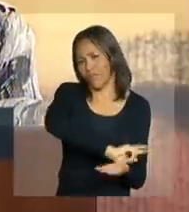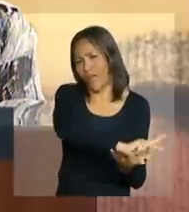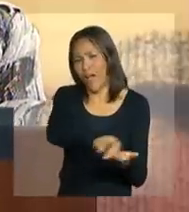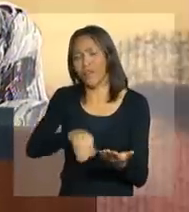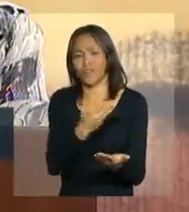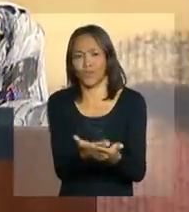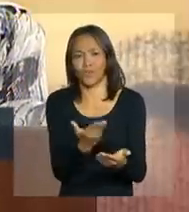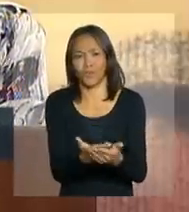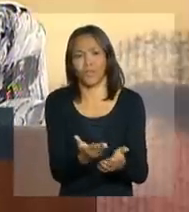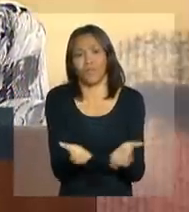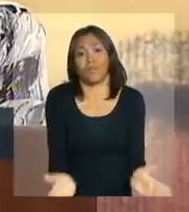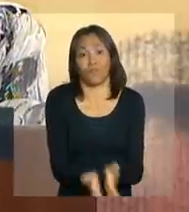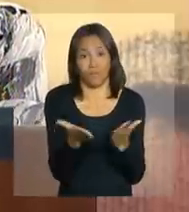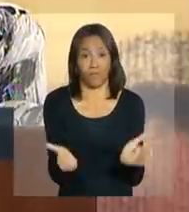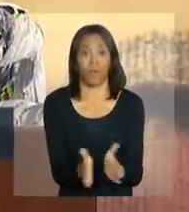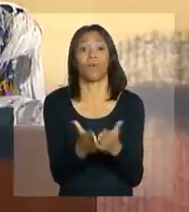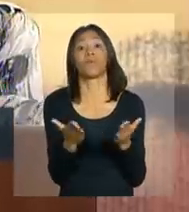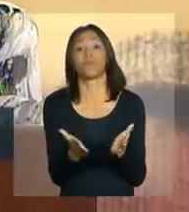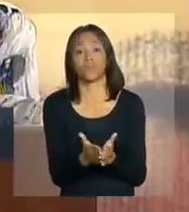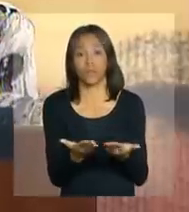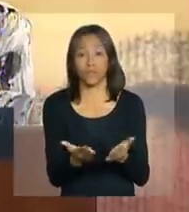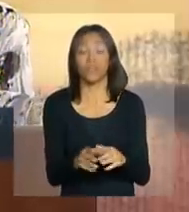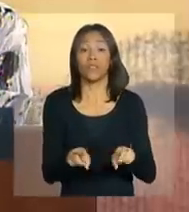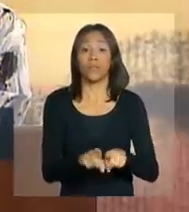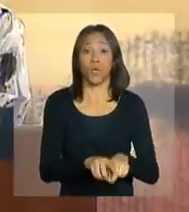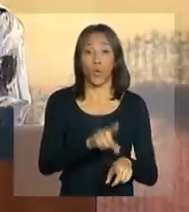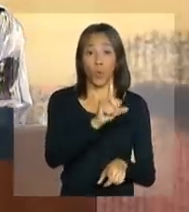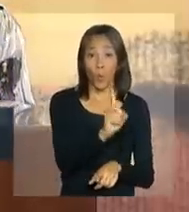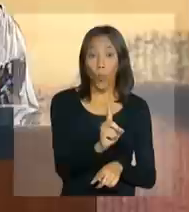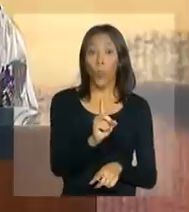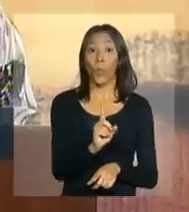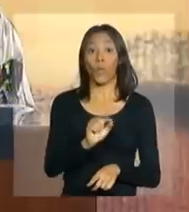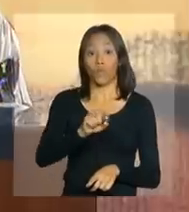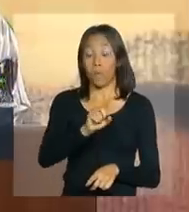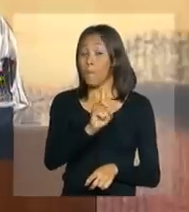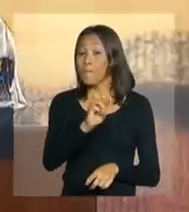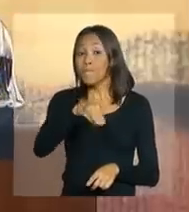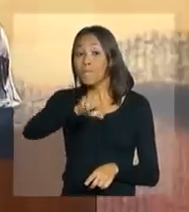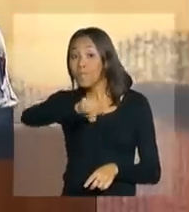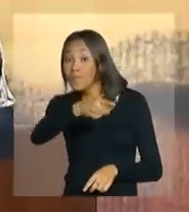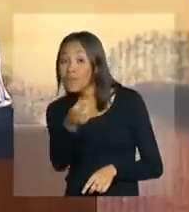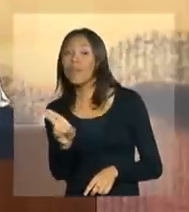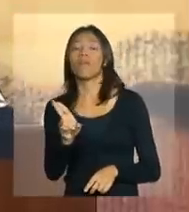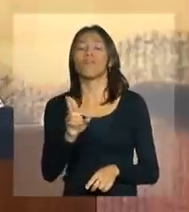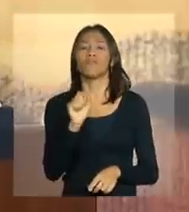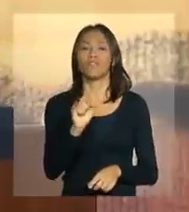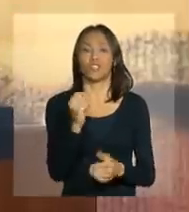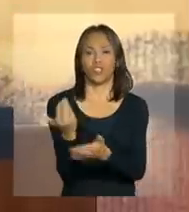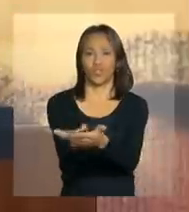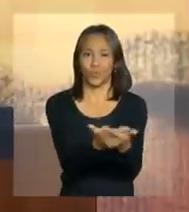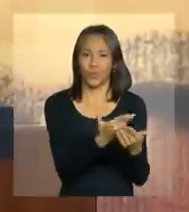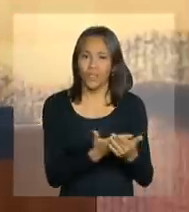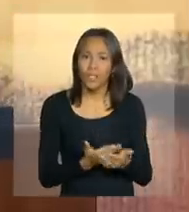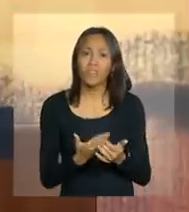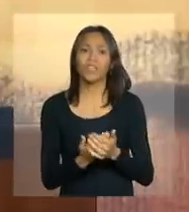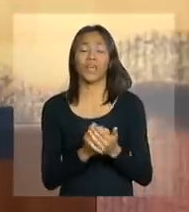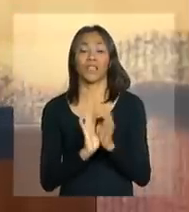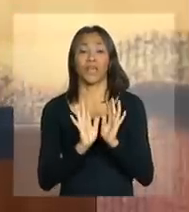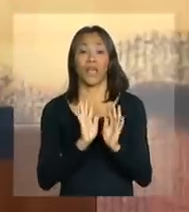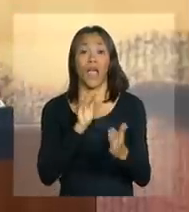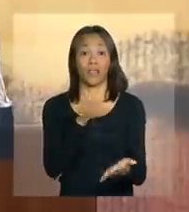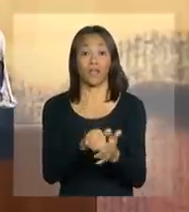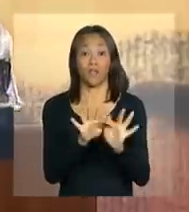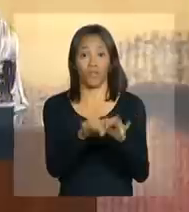baixa renda do cerca de 1 milhão de estudantes que se beneficiaram desse programa até o final do ano